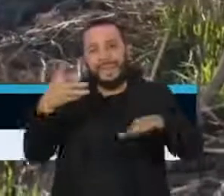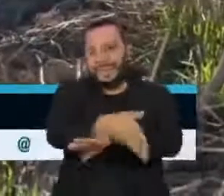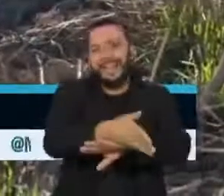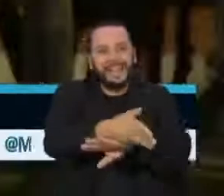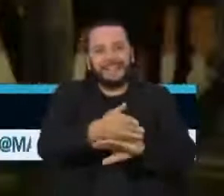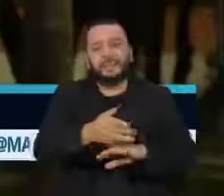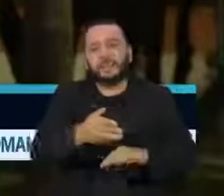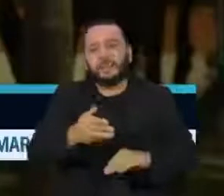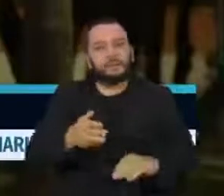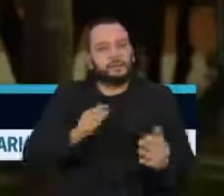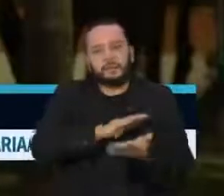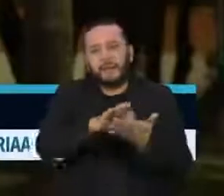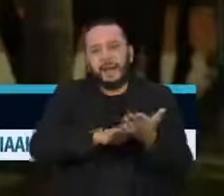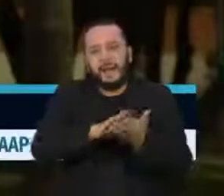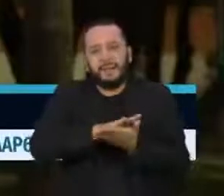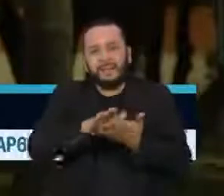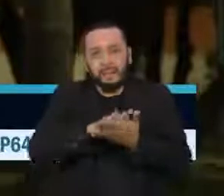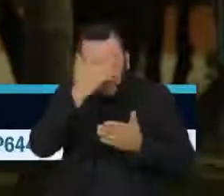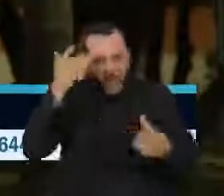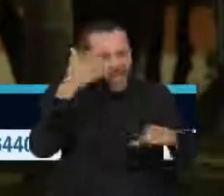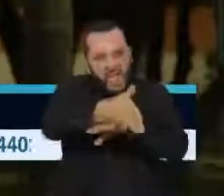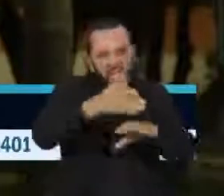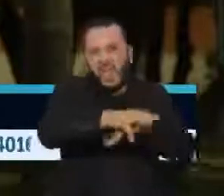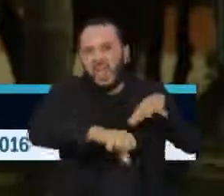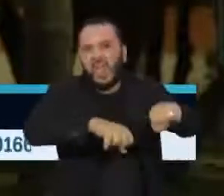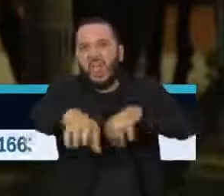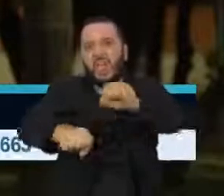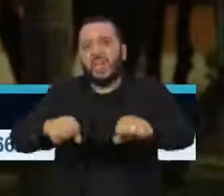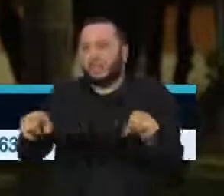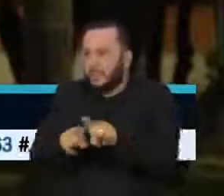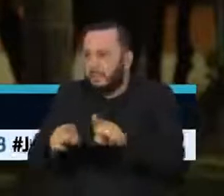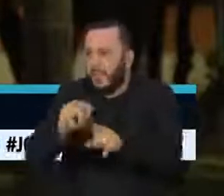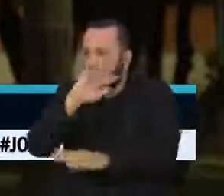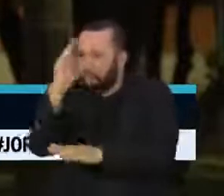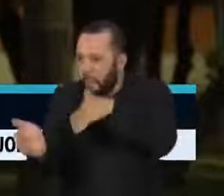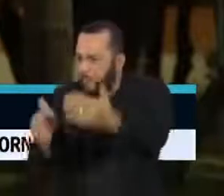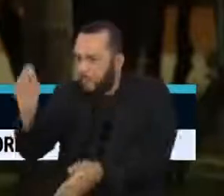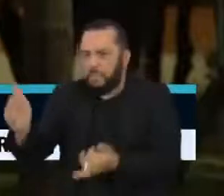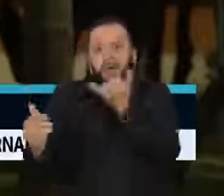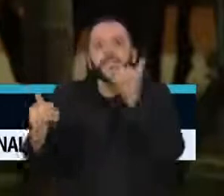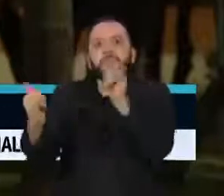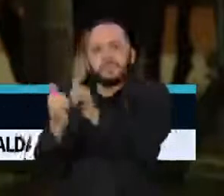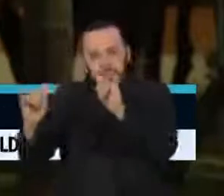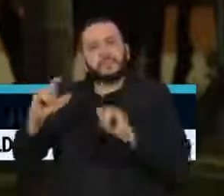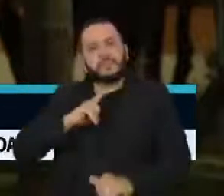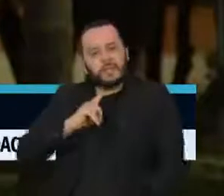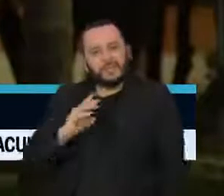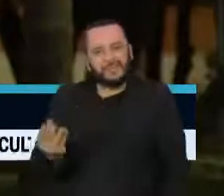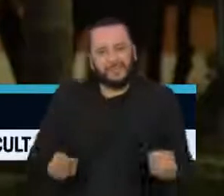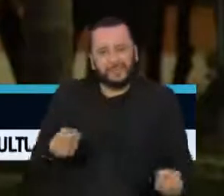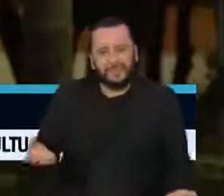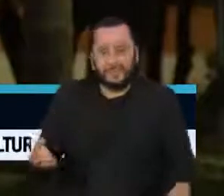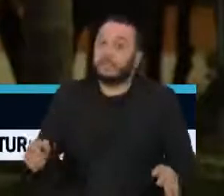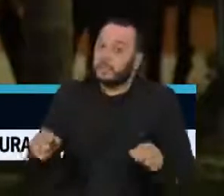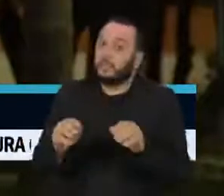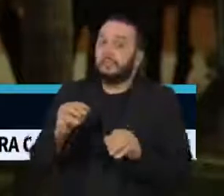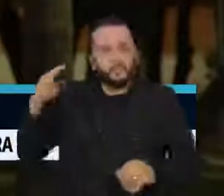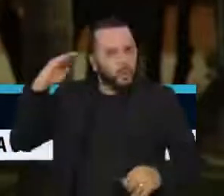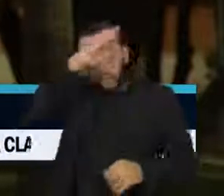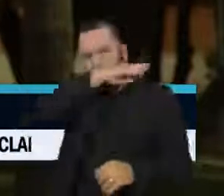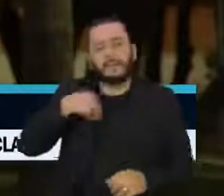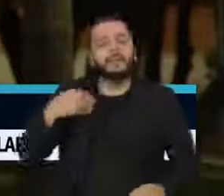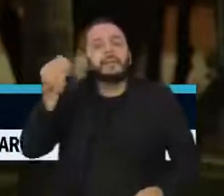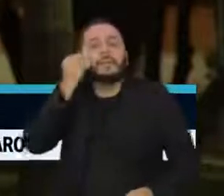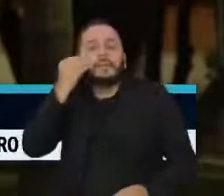aos madeireiros. Há uma semana, o presidente Jair Bolsonaro tentava convencer o mundo na Assembleia Geral das Nações Unidas de